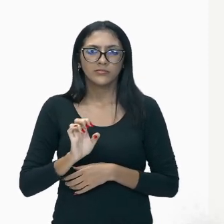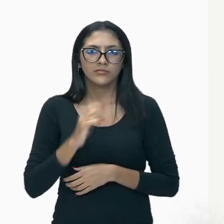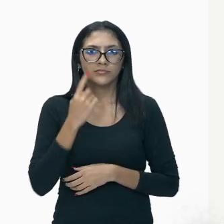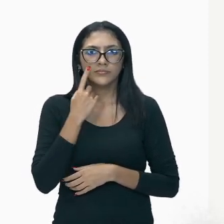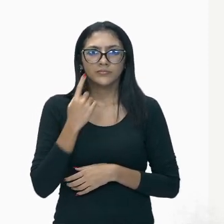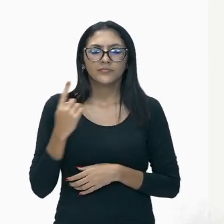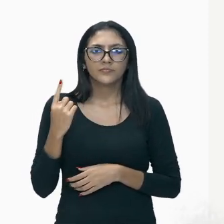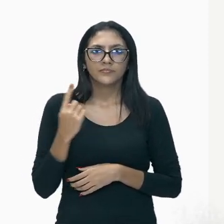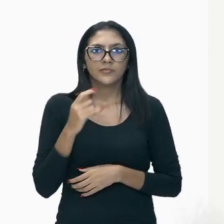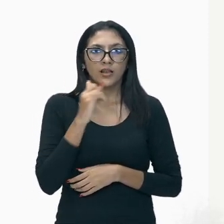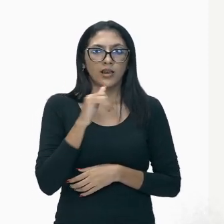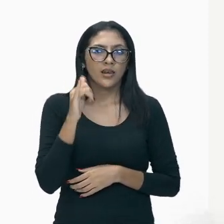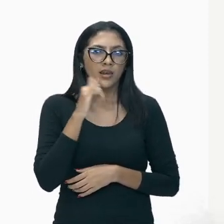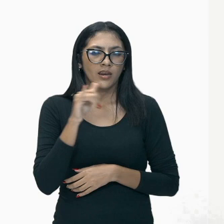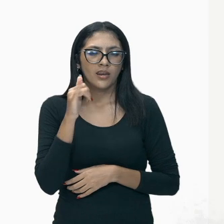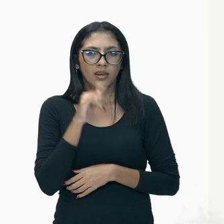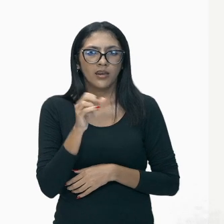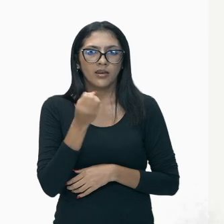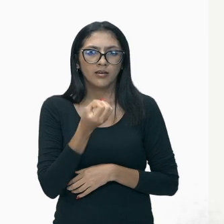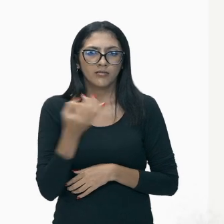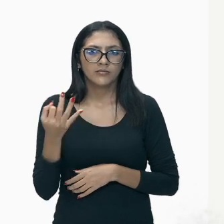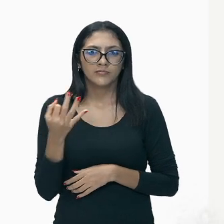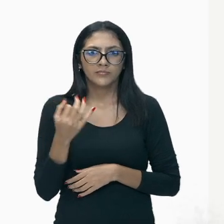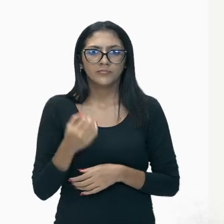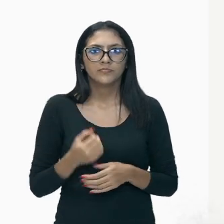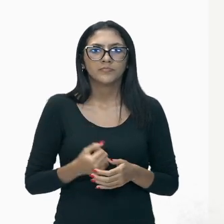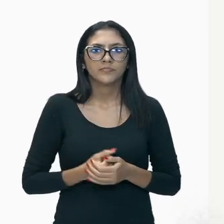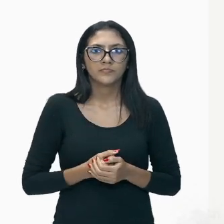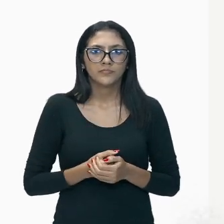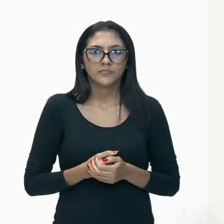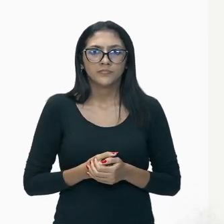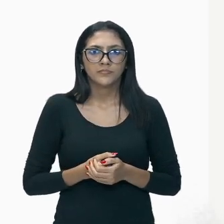de energia elétrica será